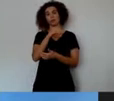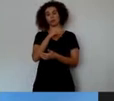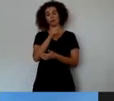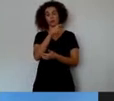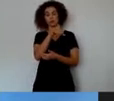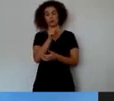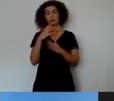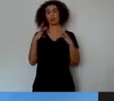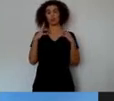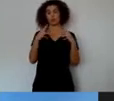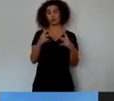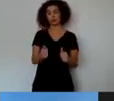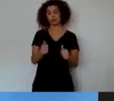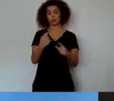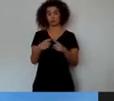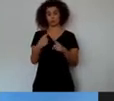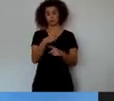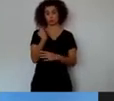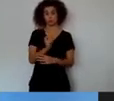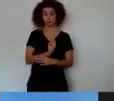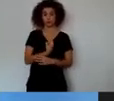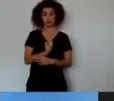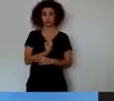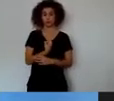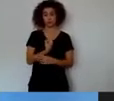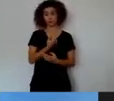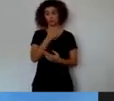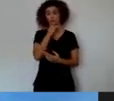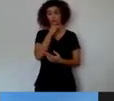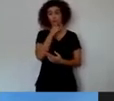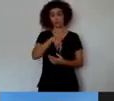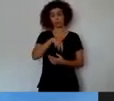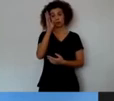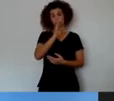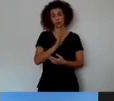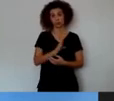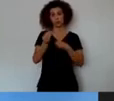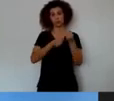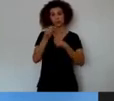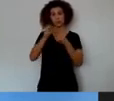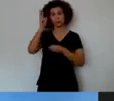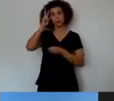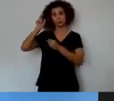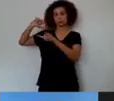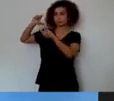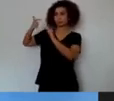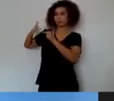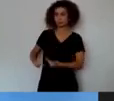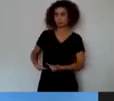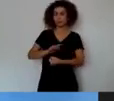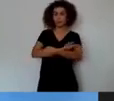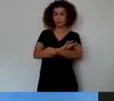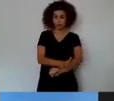tudo, porque na forma como nós país se mantém, foi construído estruturalmente racista, a